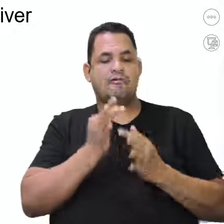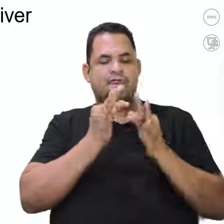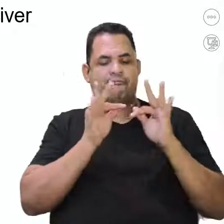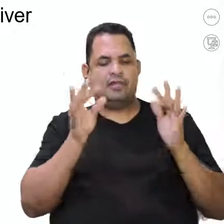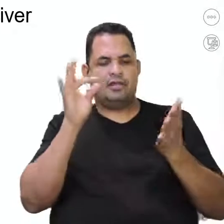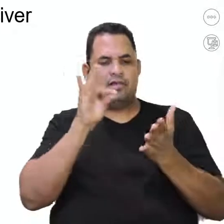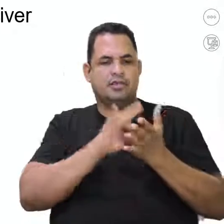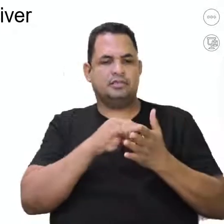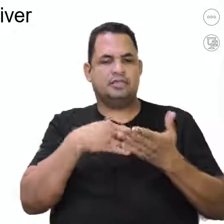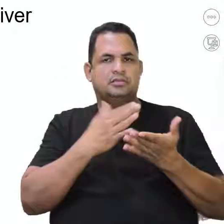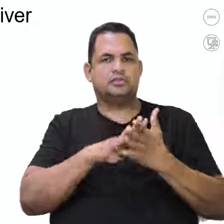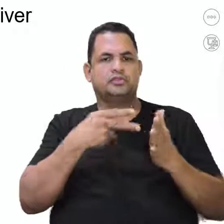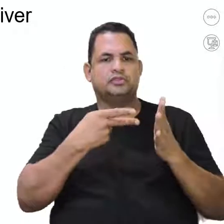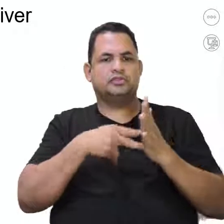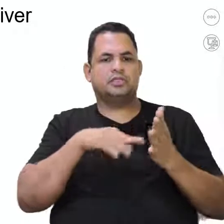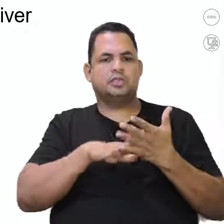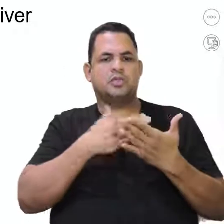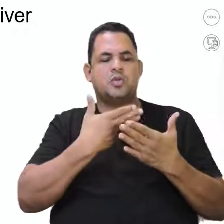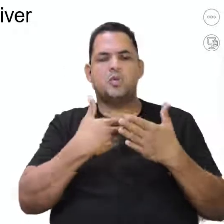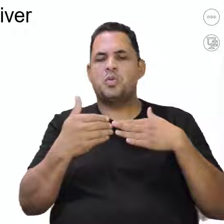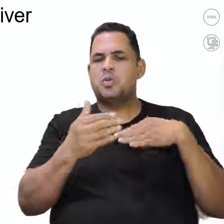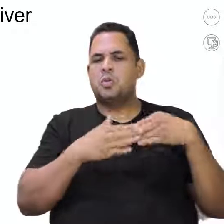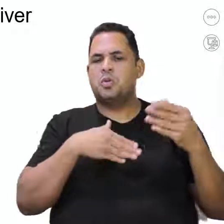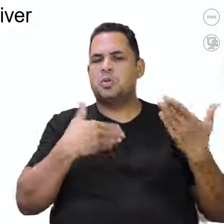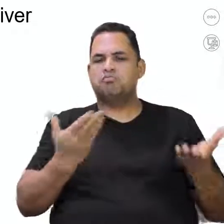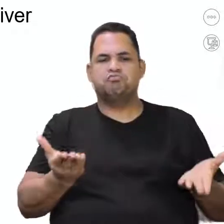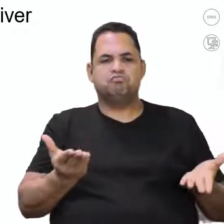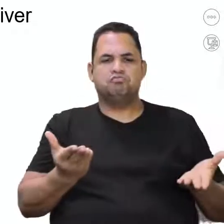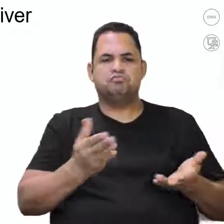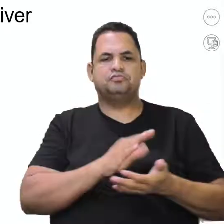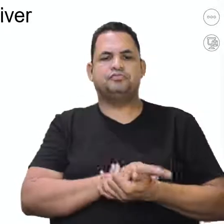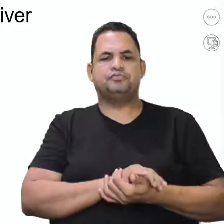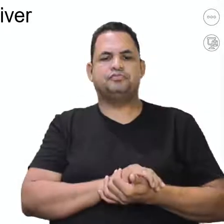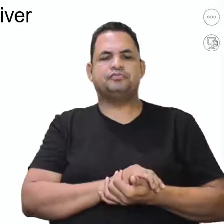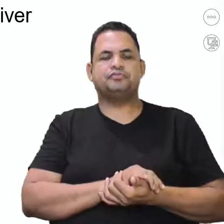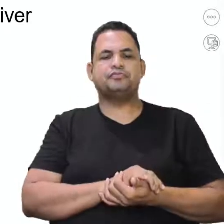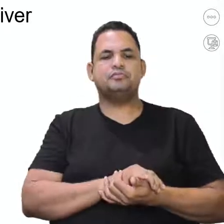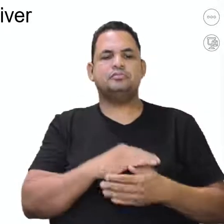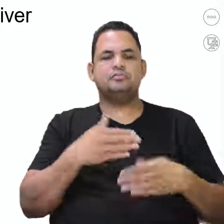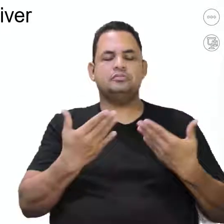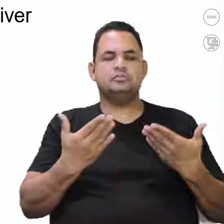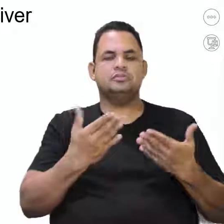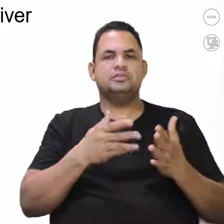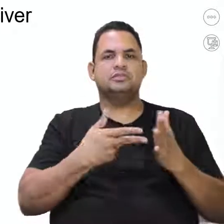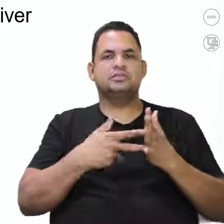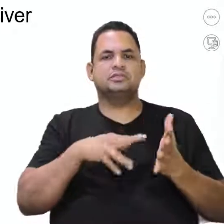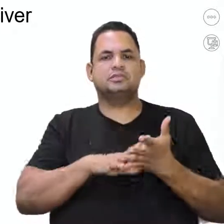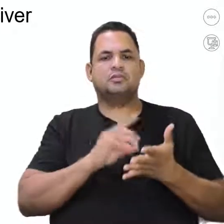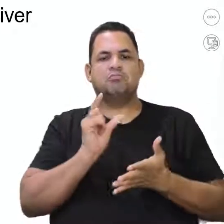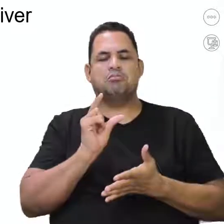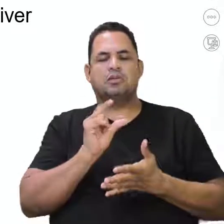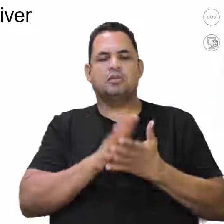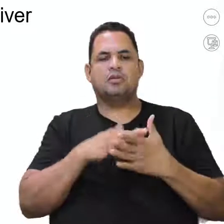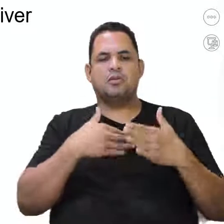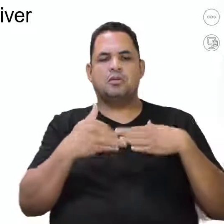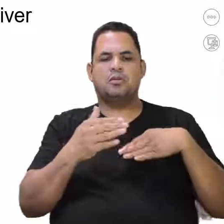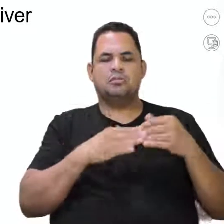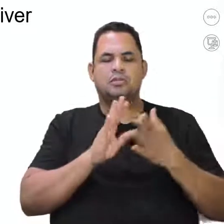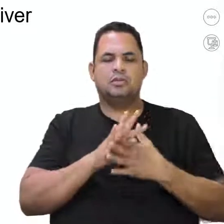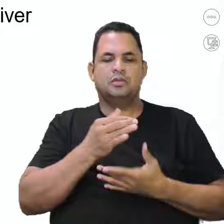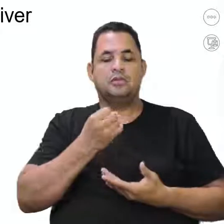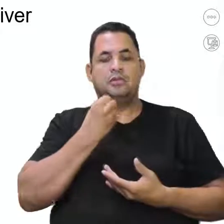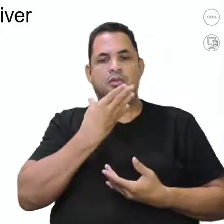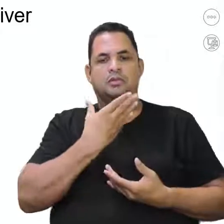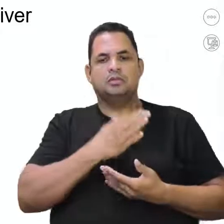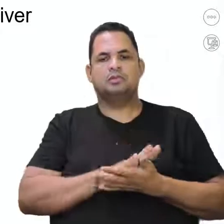tá no sentido de qualquer. A tradução do any, an, está no sentido da palavra qualquer. Tudo